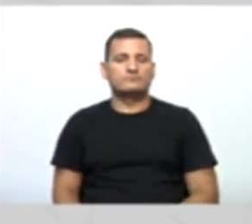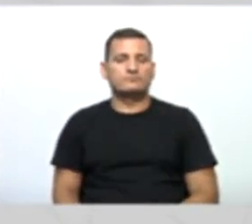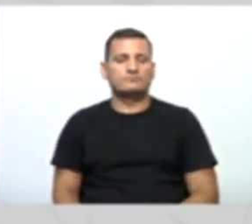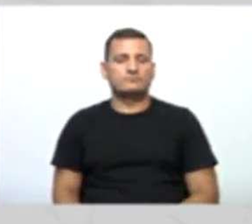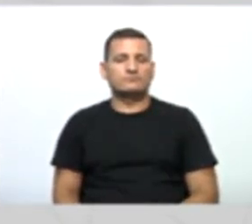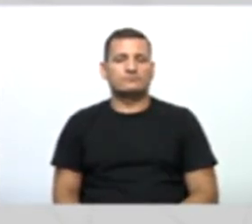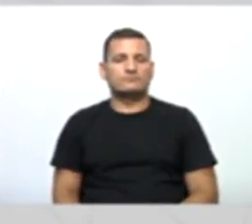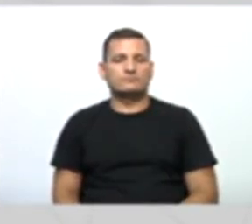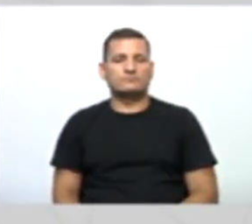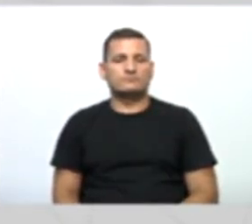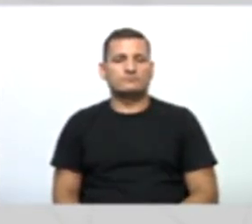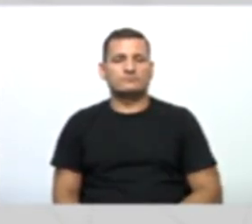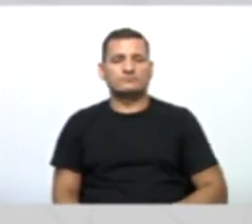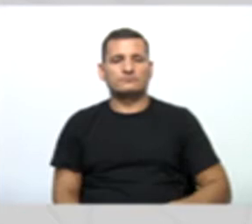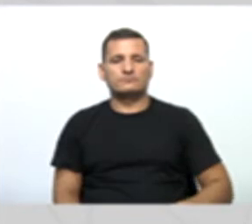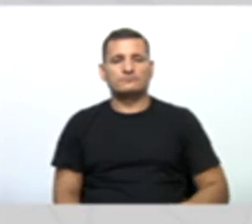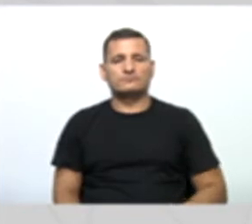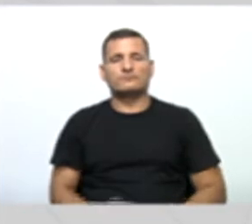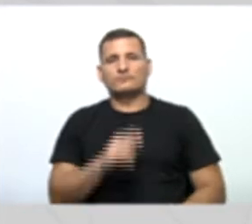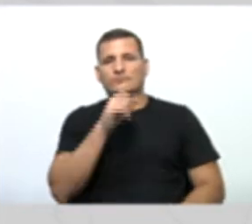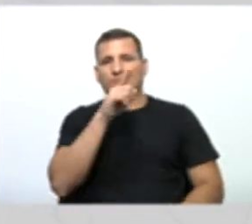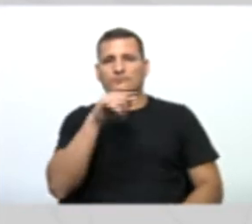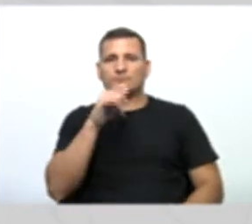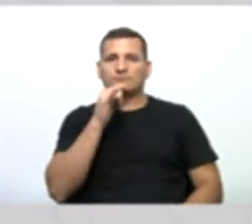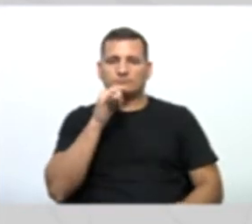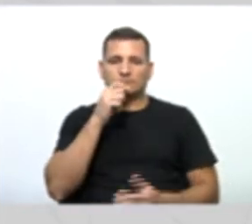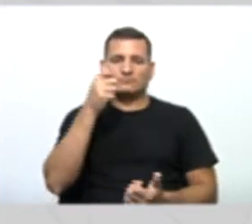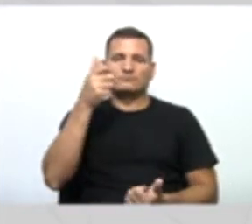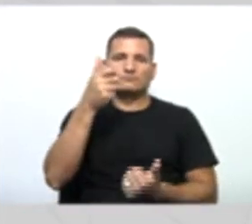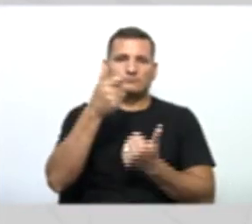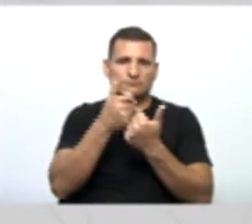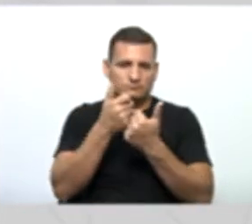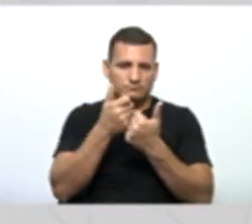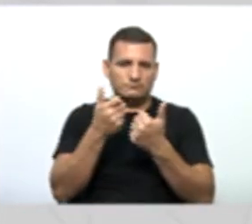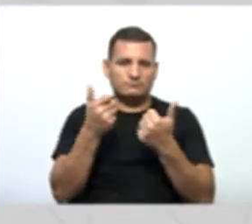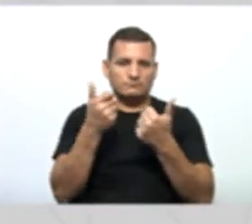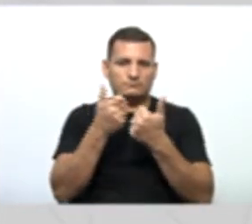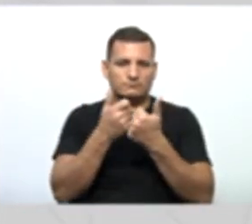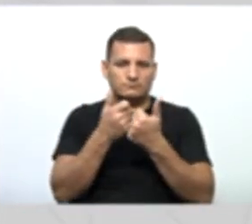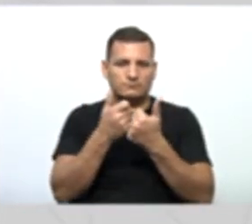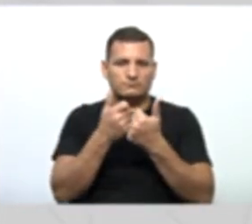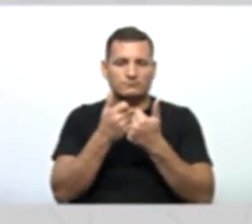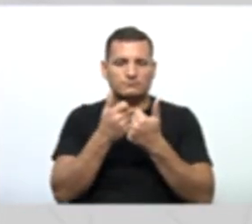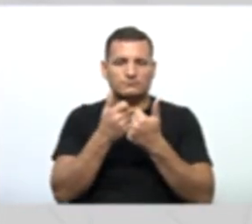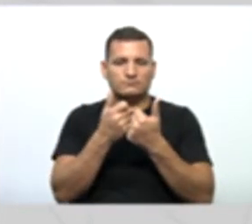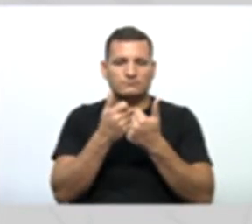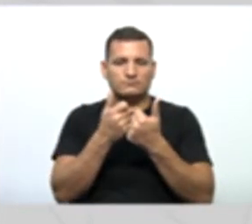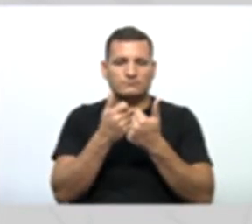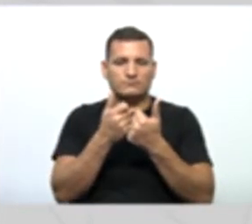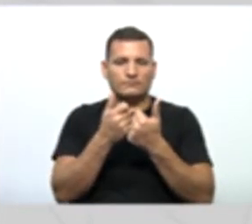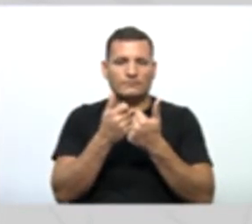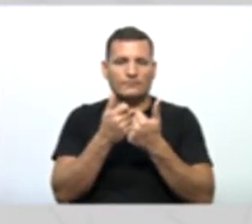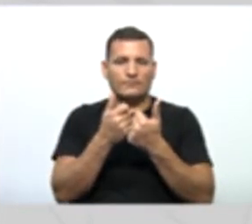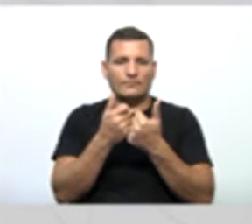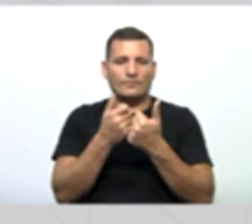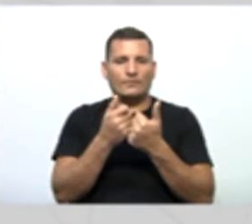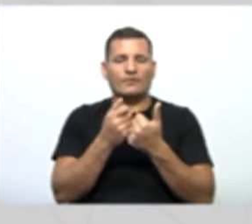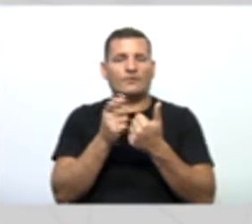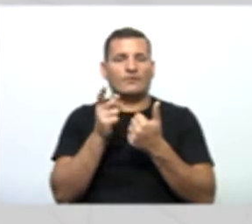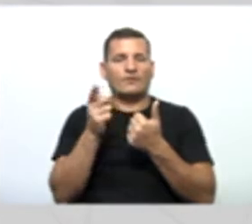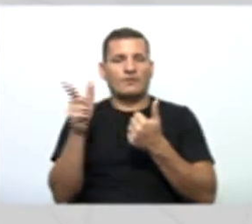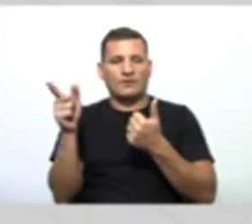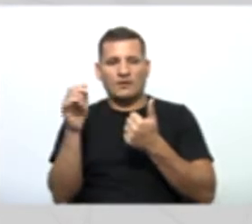aqui. Esse é um exemplo de proximidade. E aqui é um outro exemplo, ó, de